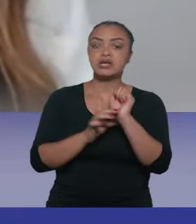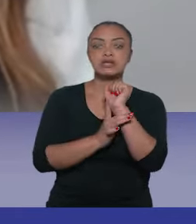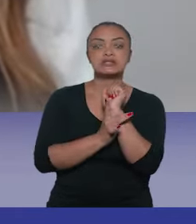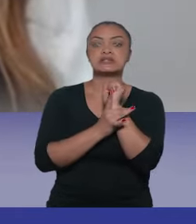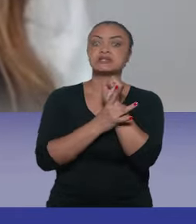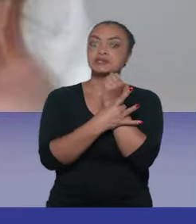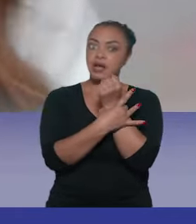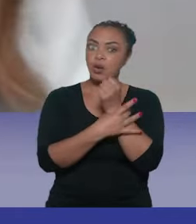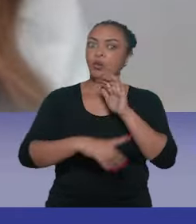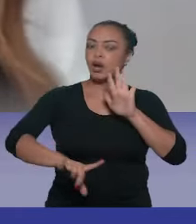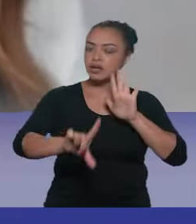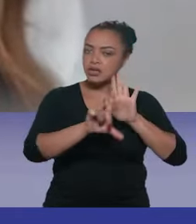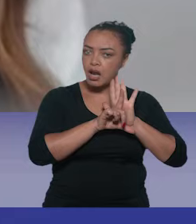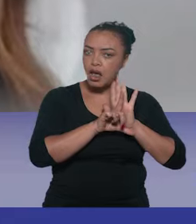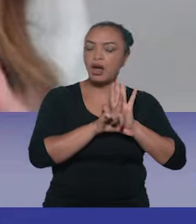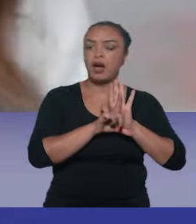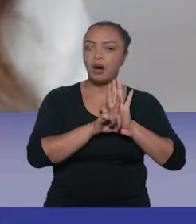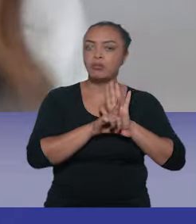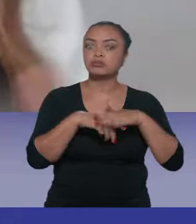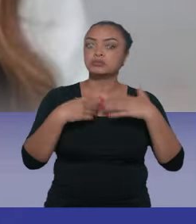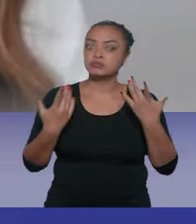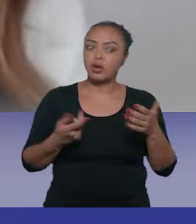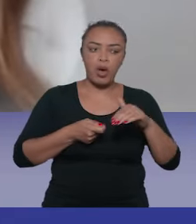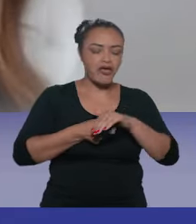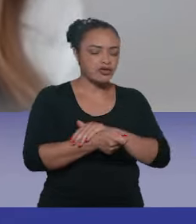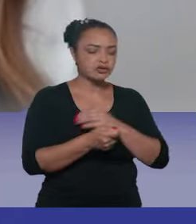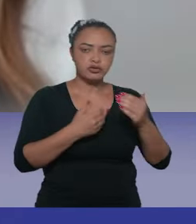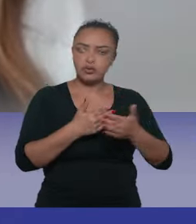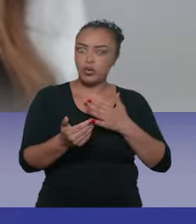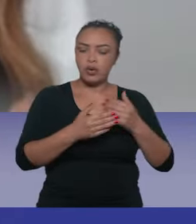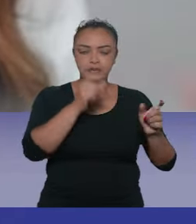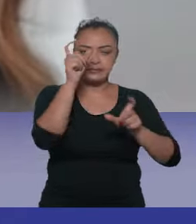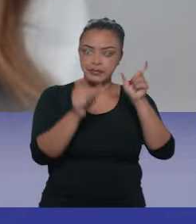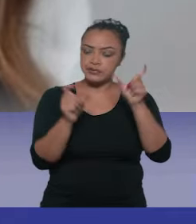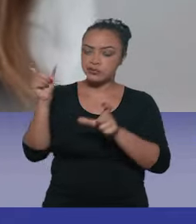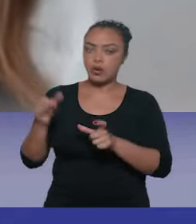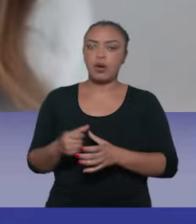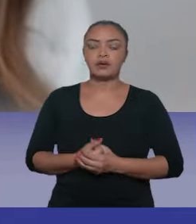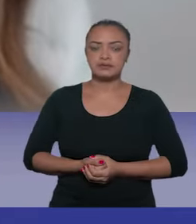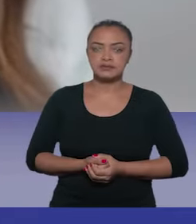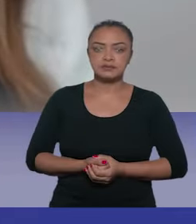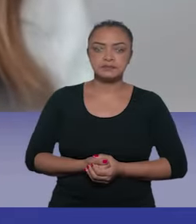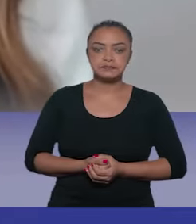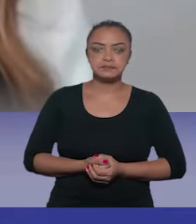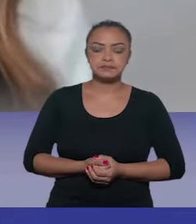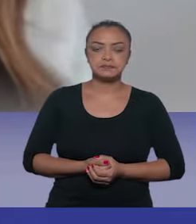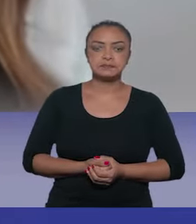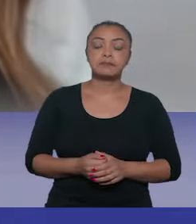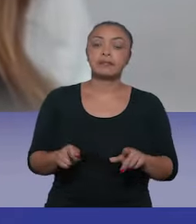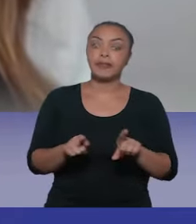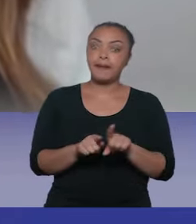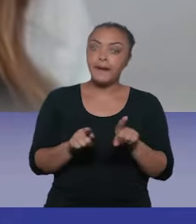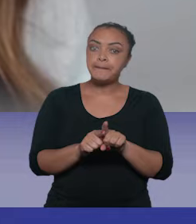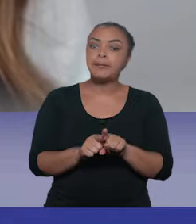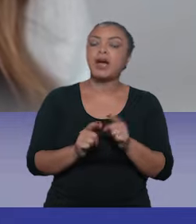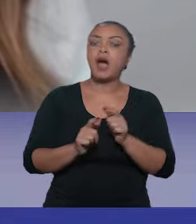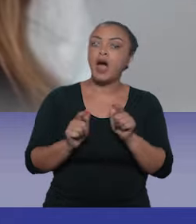para dar essa segurança jurídica legal para todos os investidores, para todas as pessoas, né?